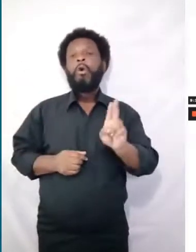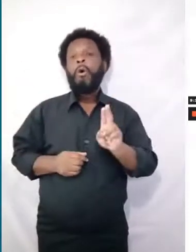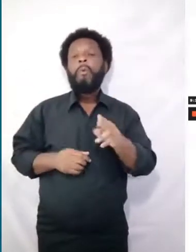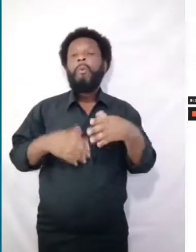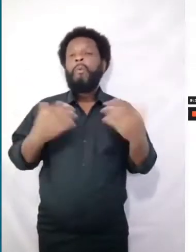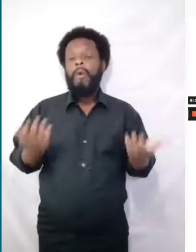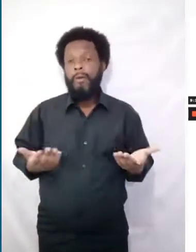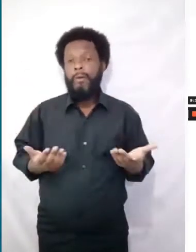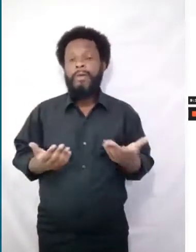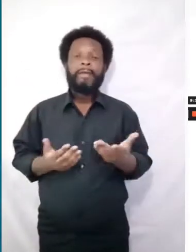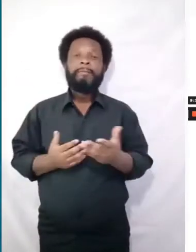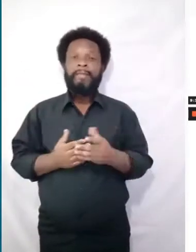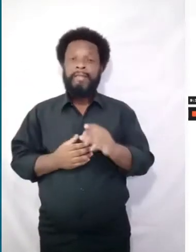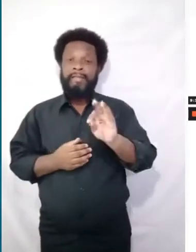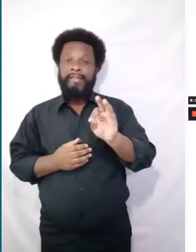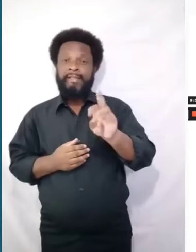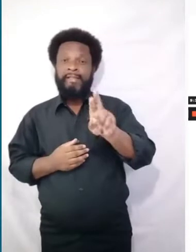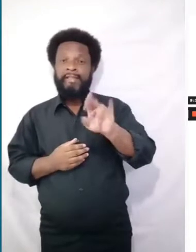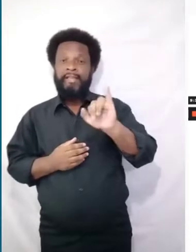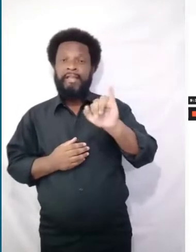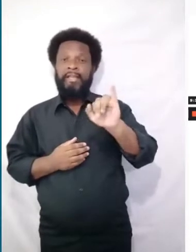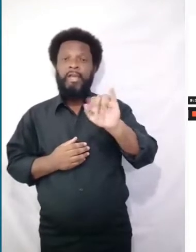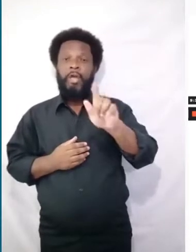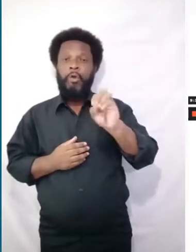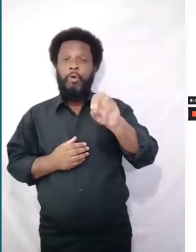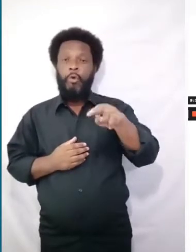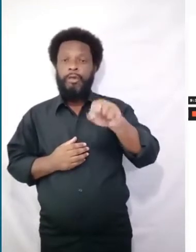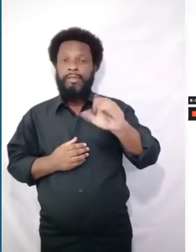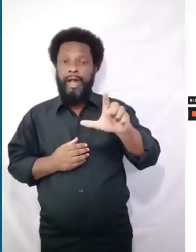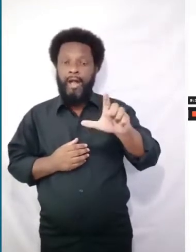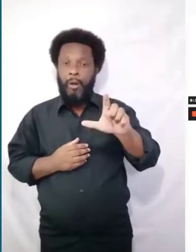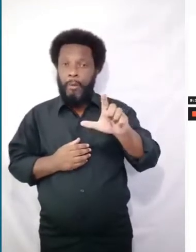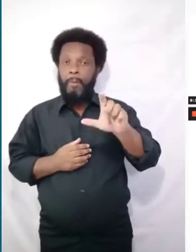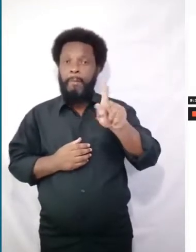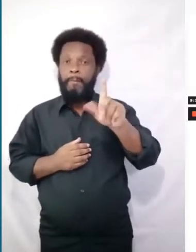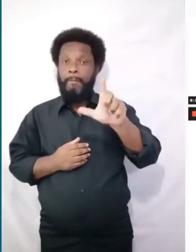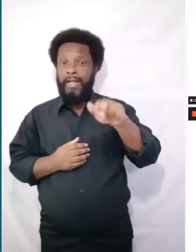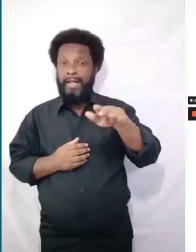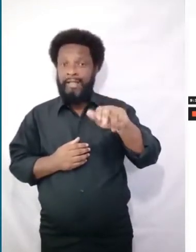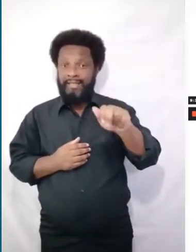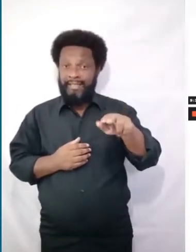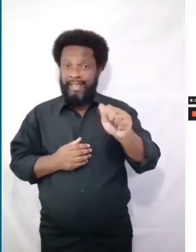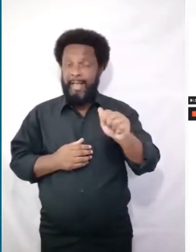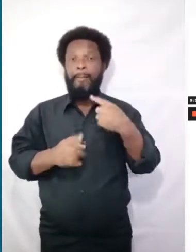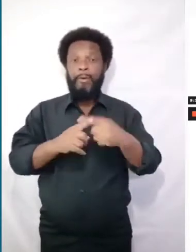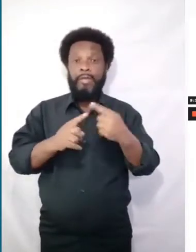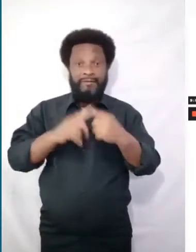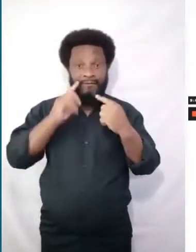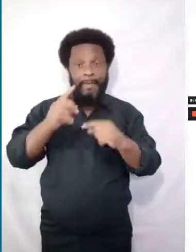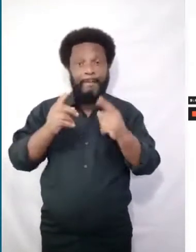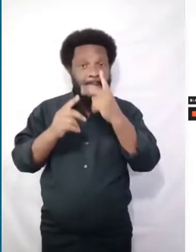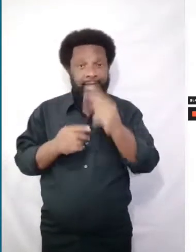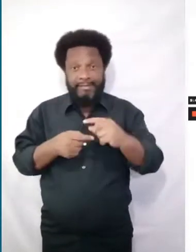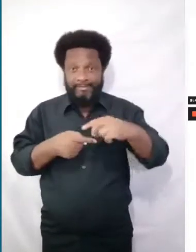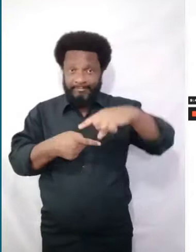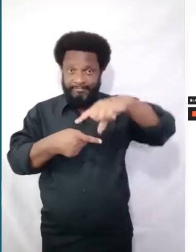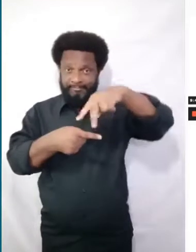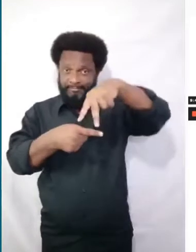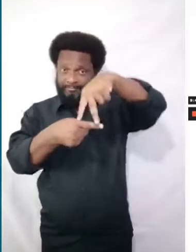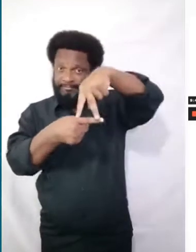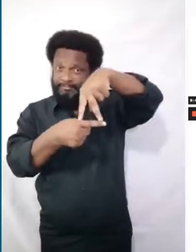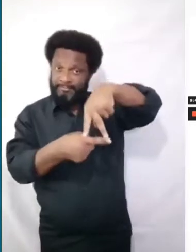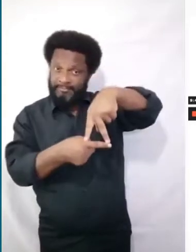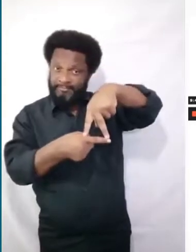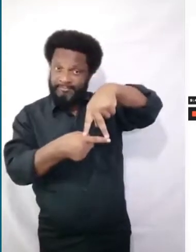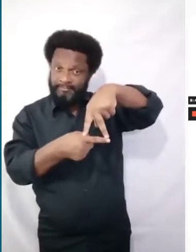né? Bem, essa geometria ela recebe um nome específico, que é trigonal plana. Ela parece um triângulo, se você juntar,